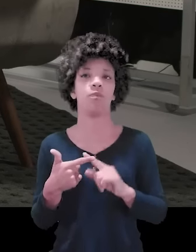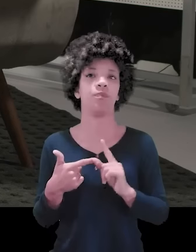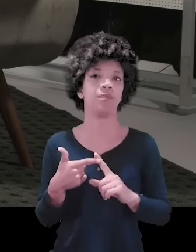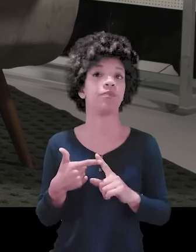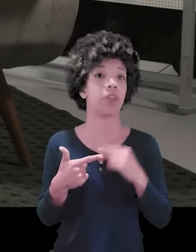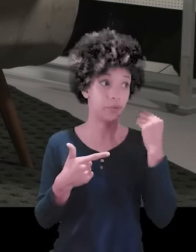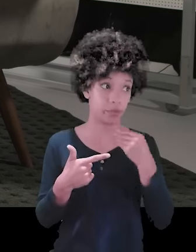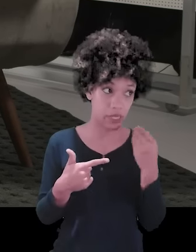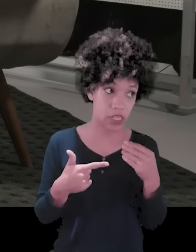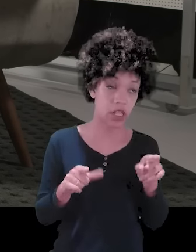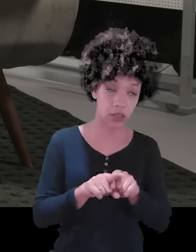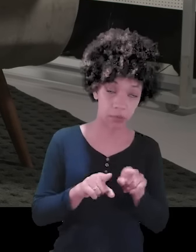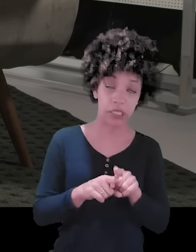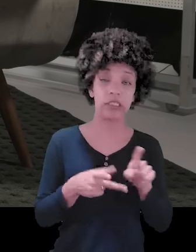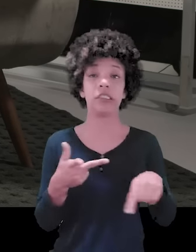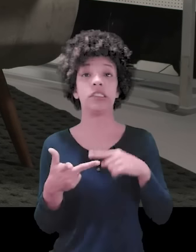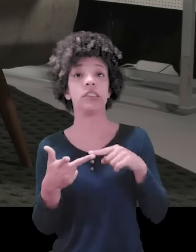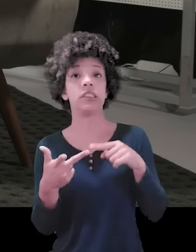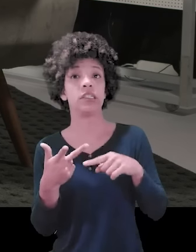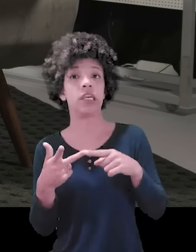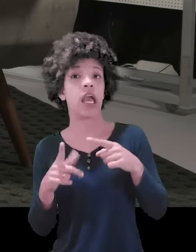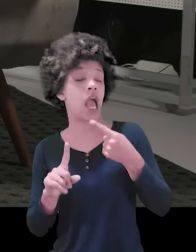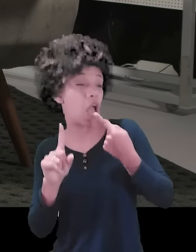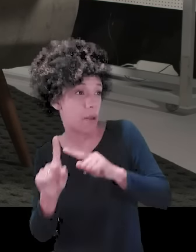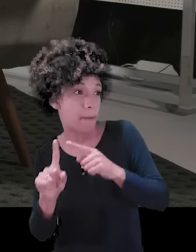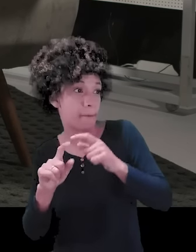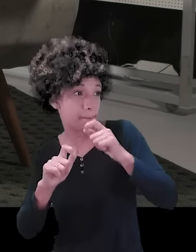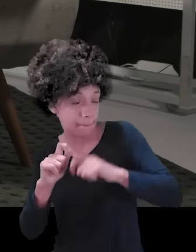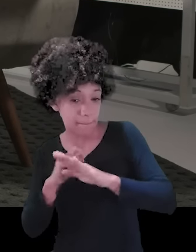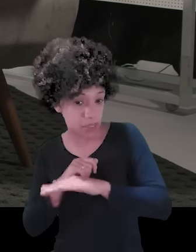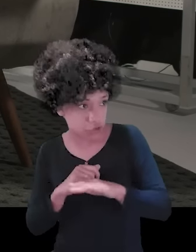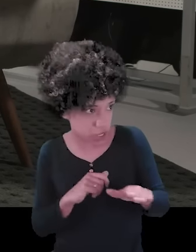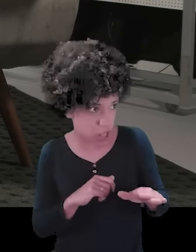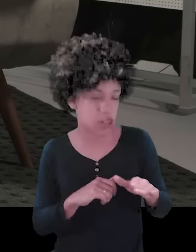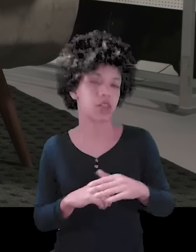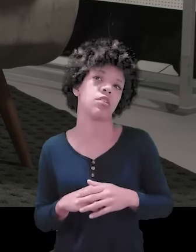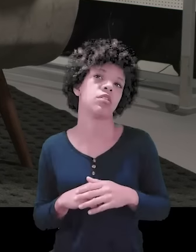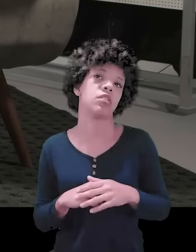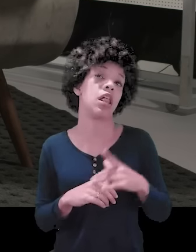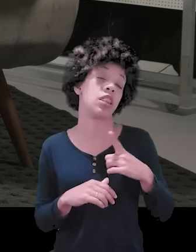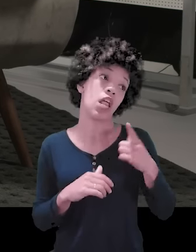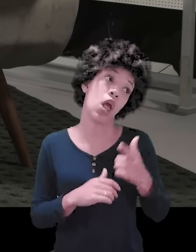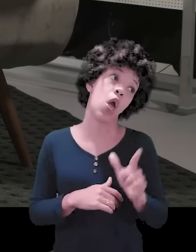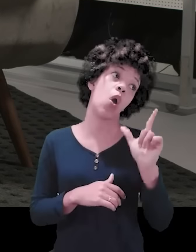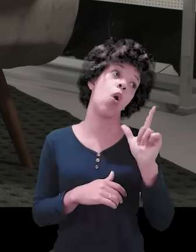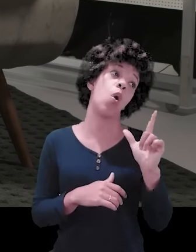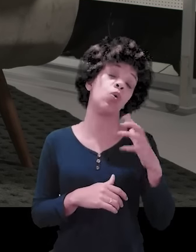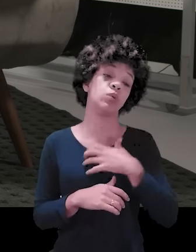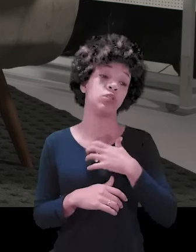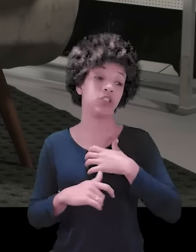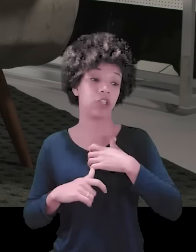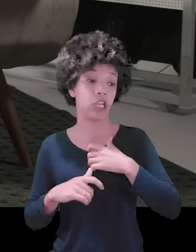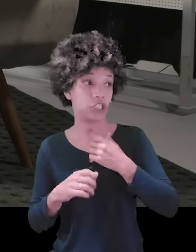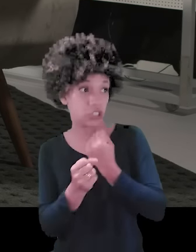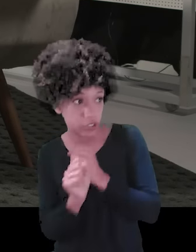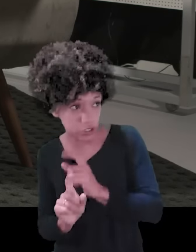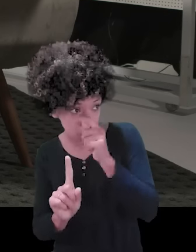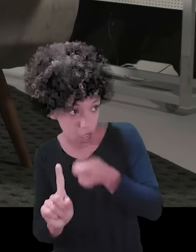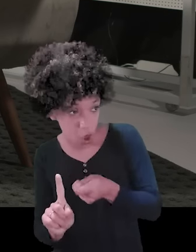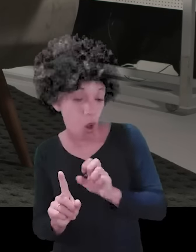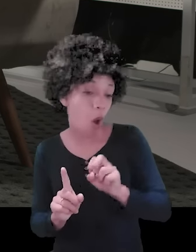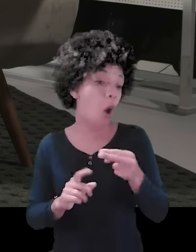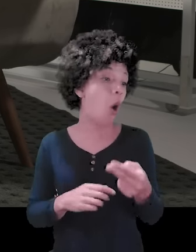uma situação é exploração sexual de criança E aí você vai ter outro tipo de exploração ou